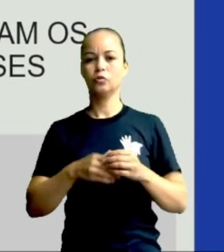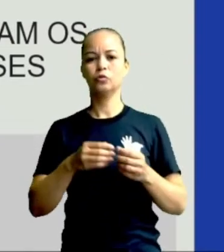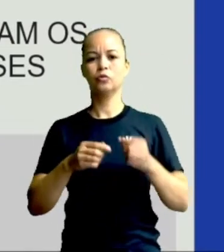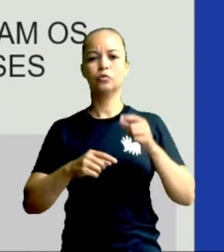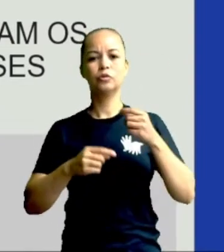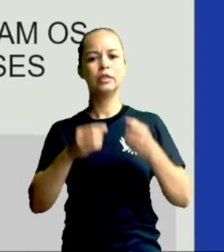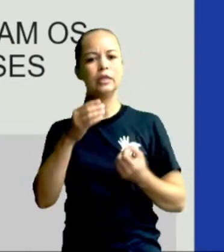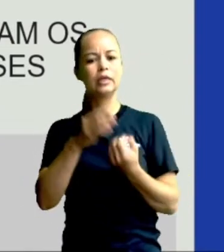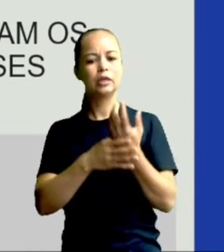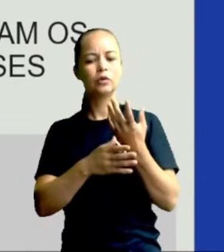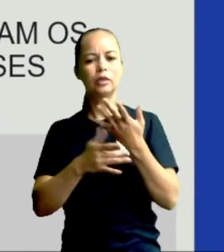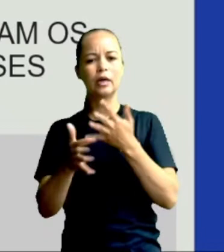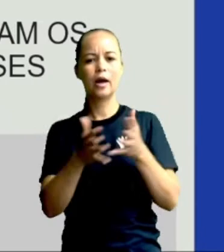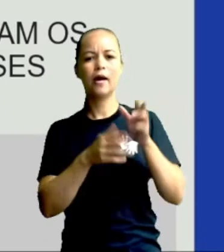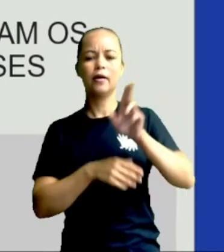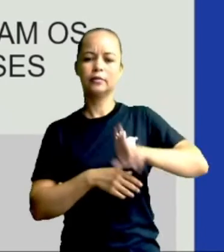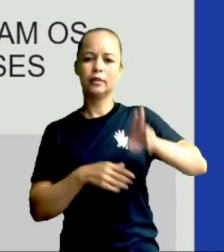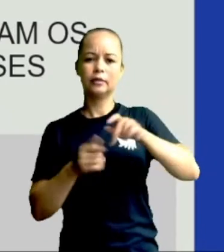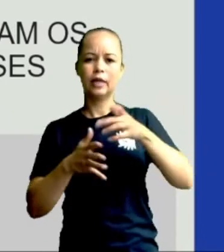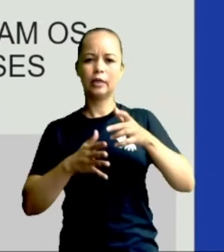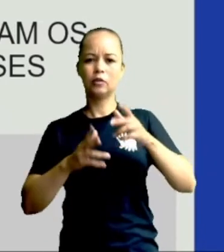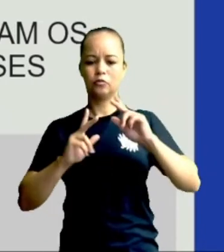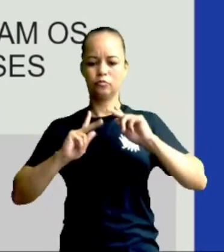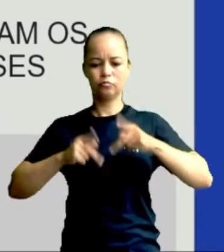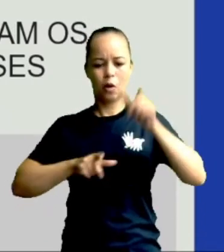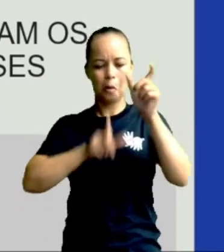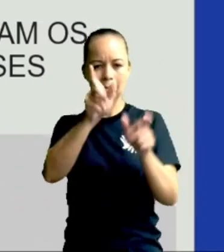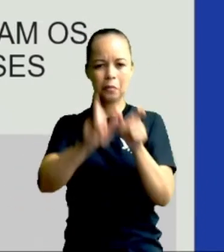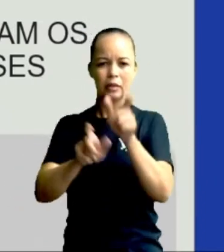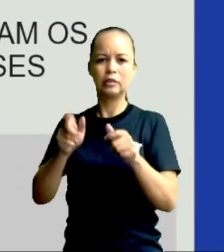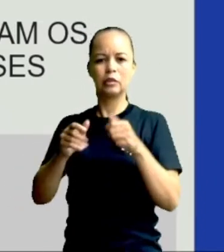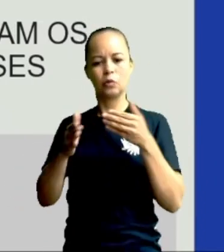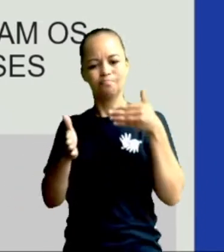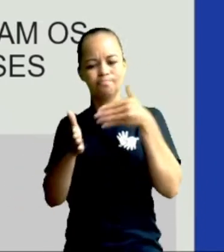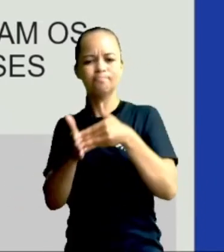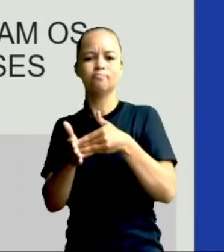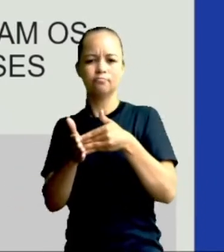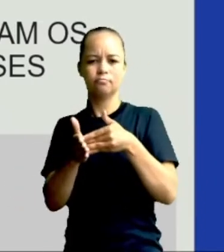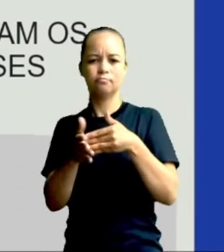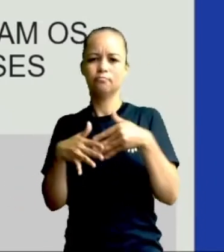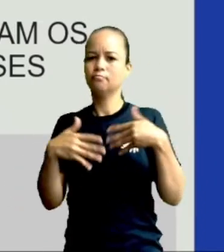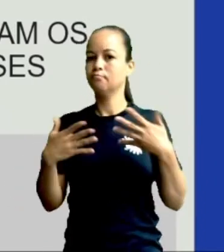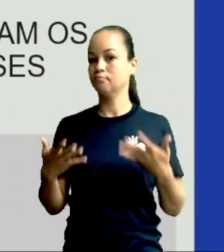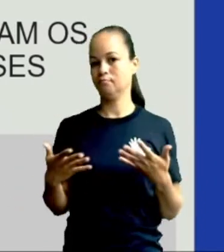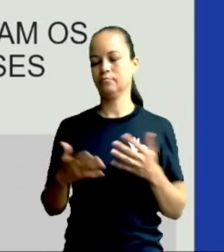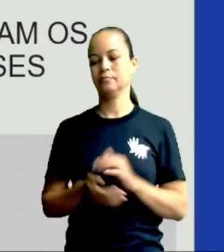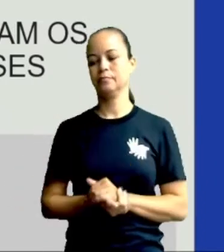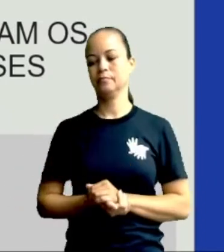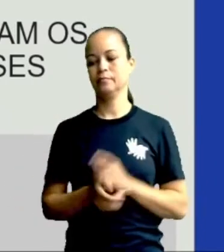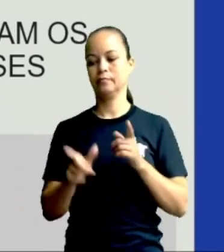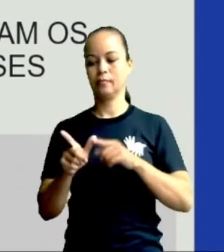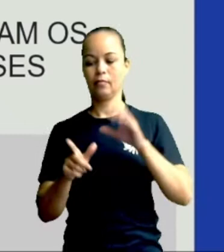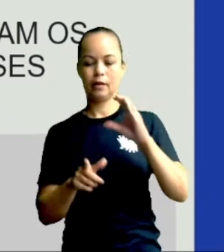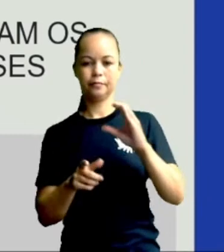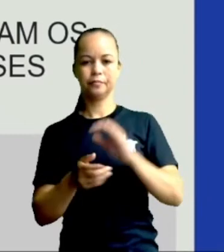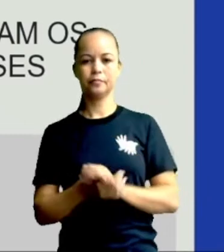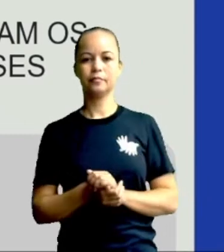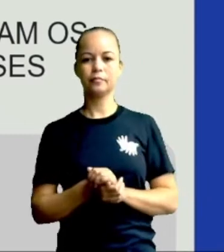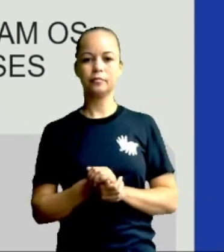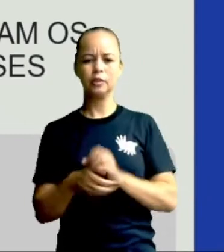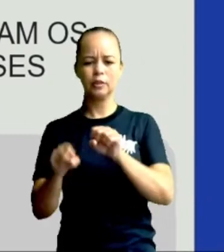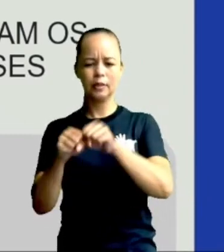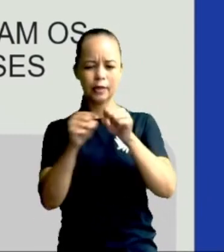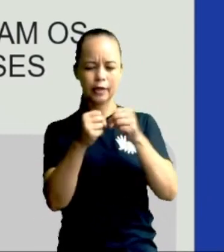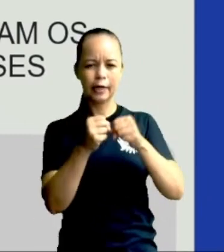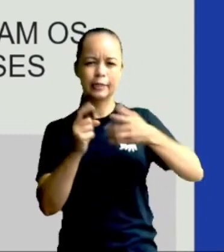É o esforço feito por indivíduos com o objetivo de atingir uma meta. Letra C. É a